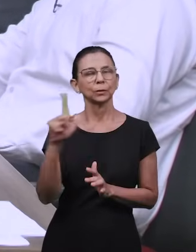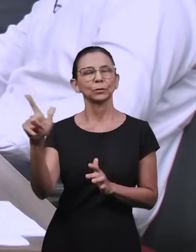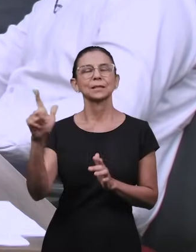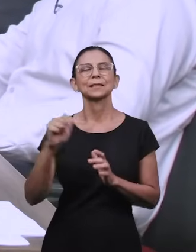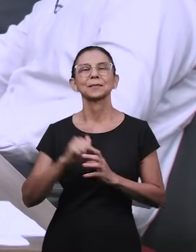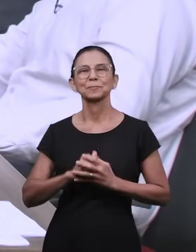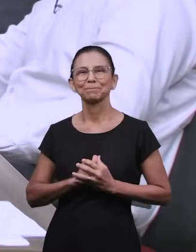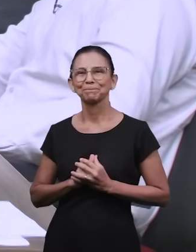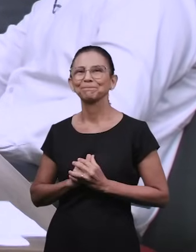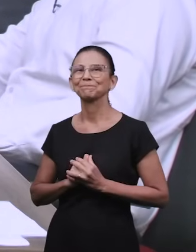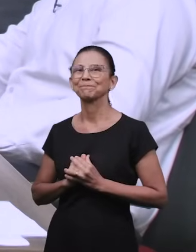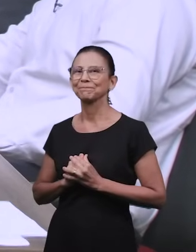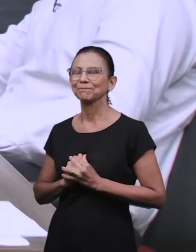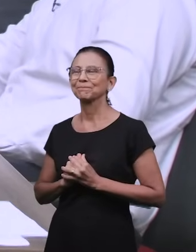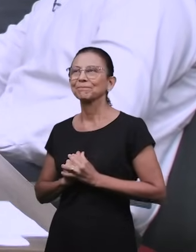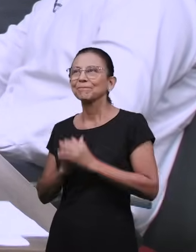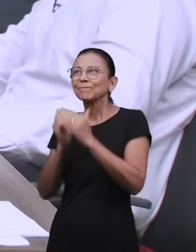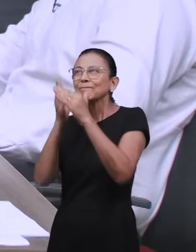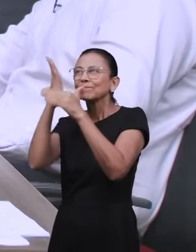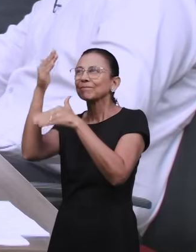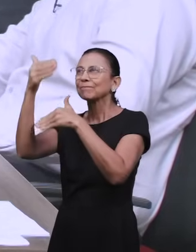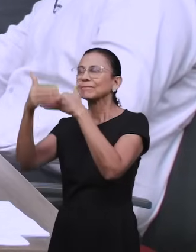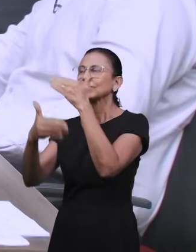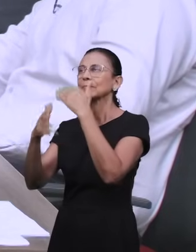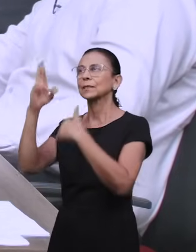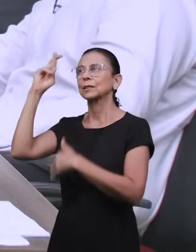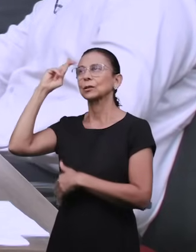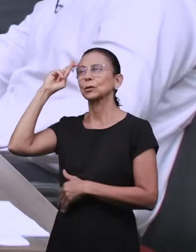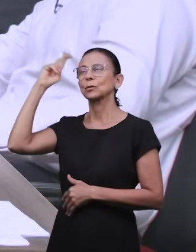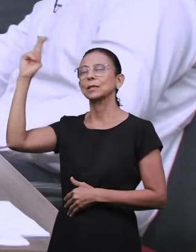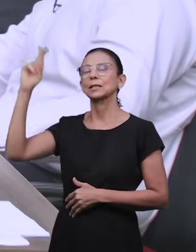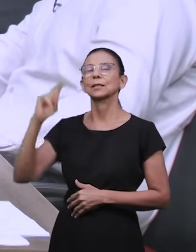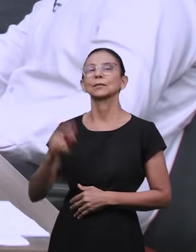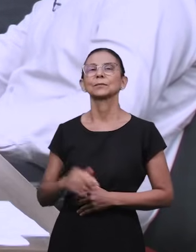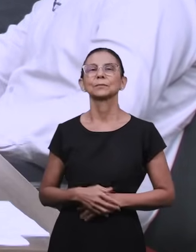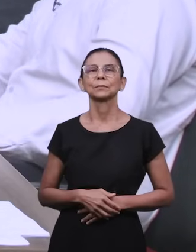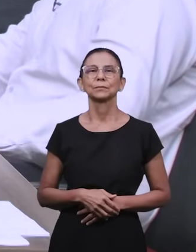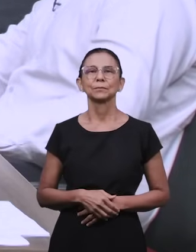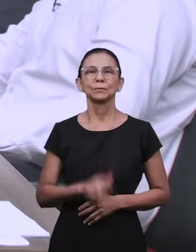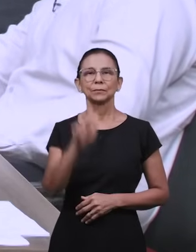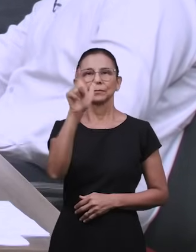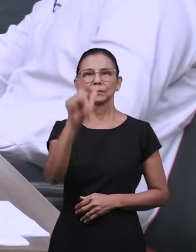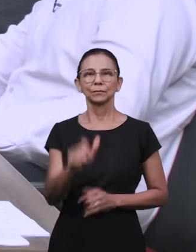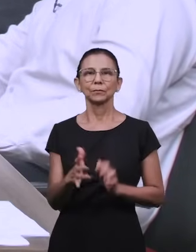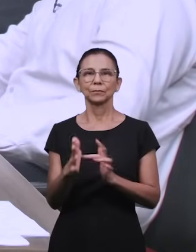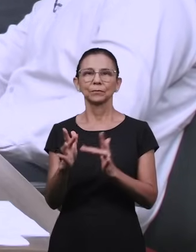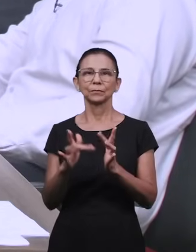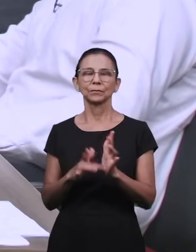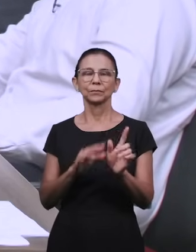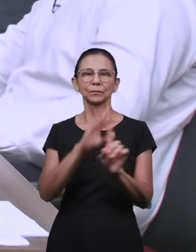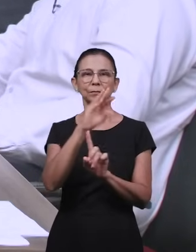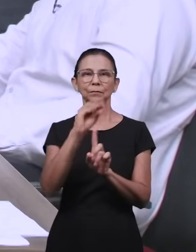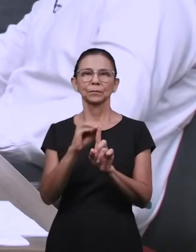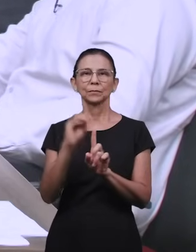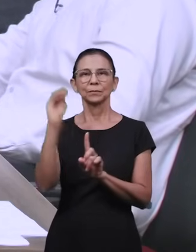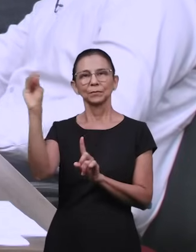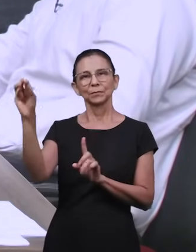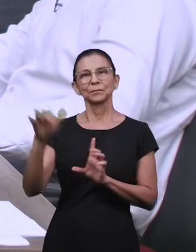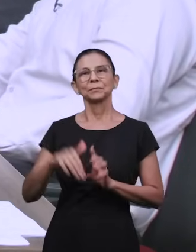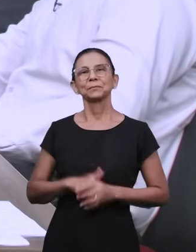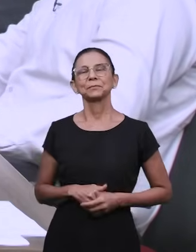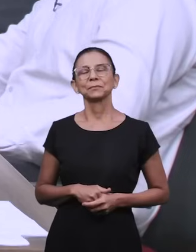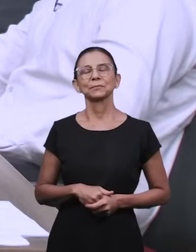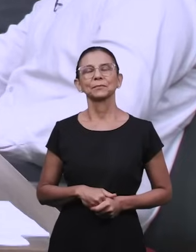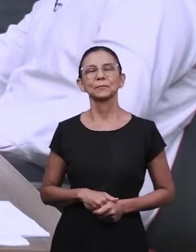Deus. Louvado né, seja de o ter nome do acesso à presença do Senhor através deste único mediador, que é Jesus Senhor.